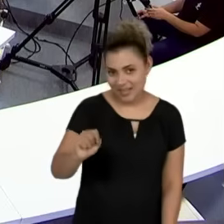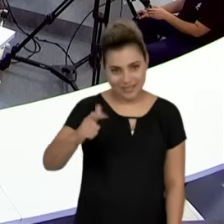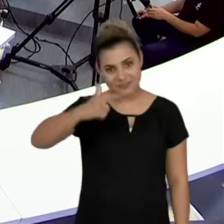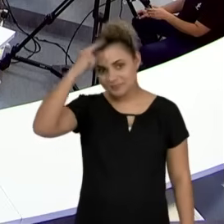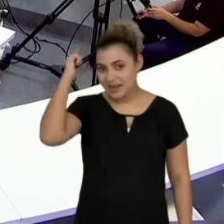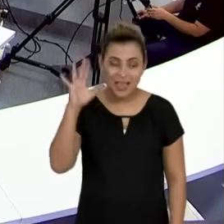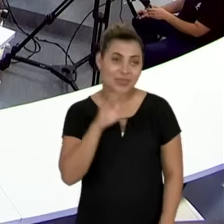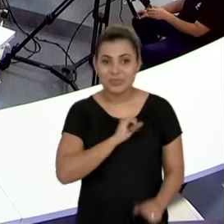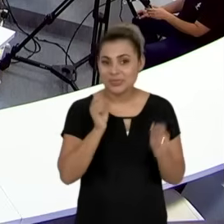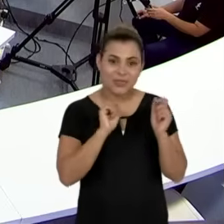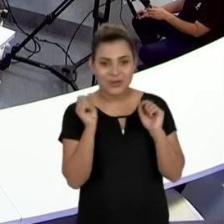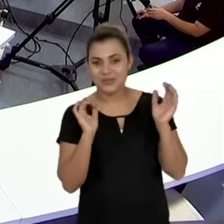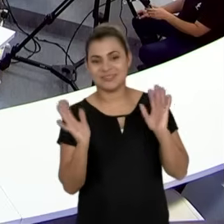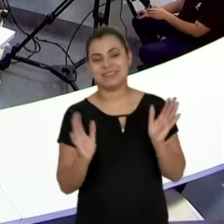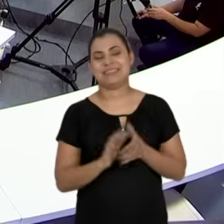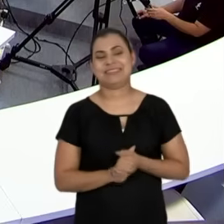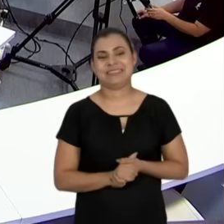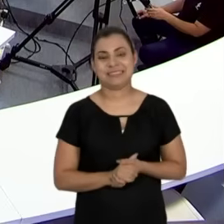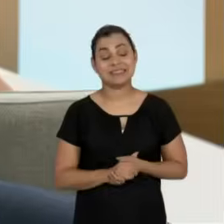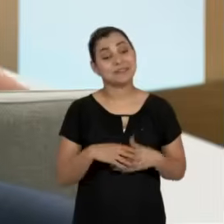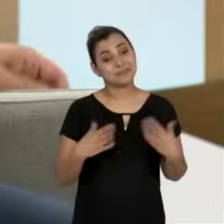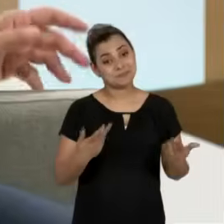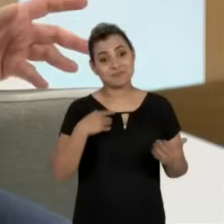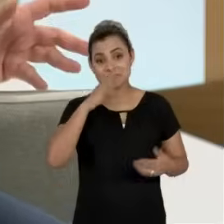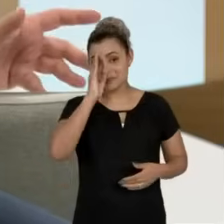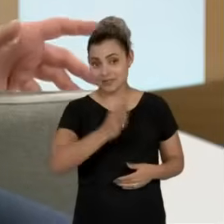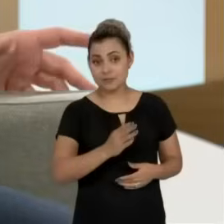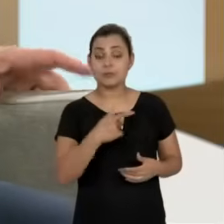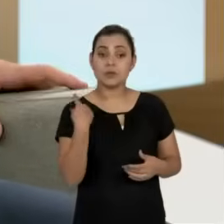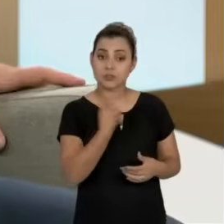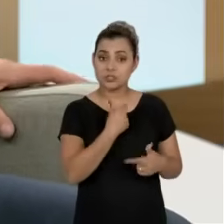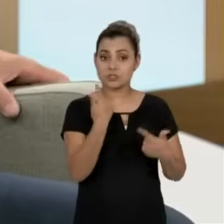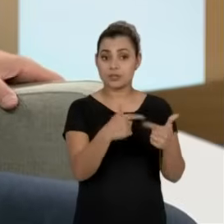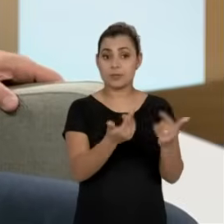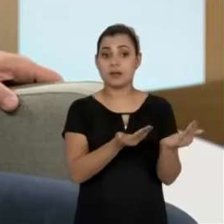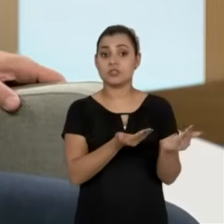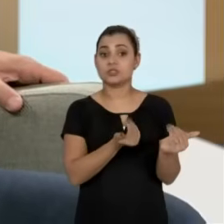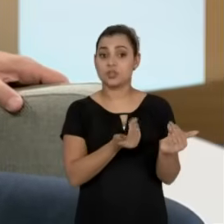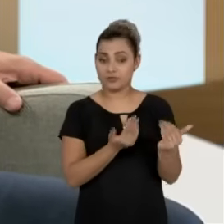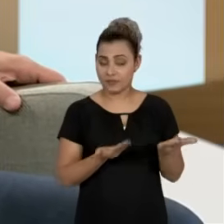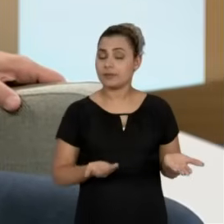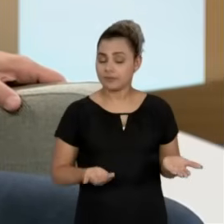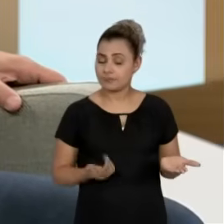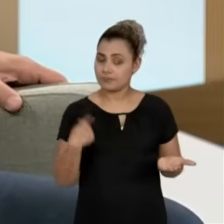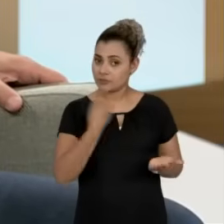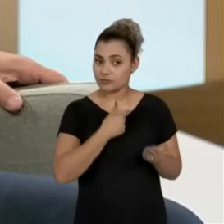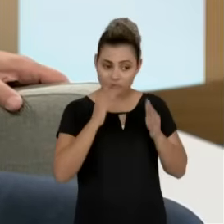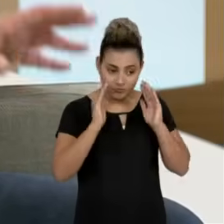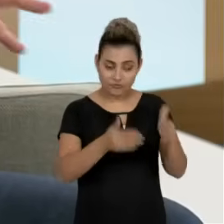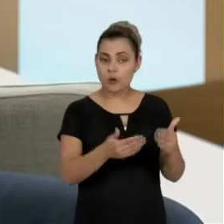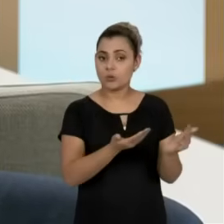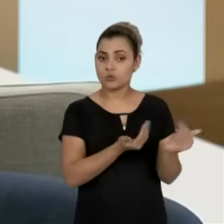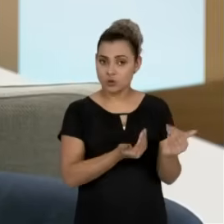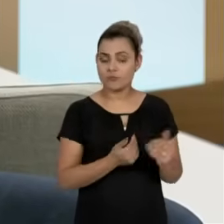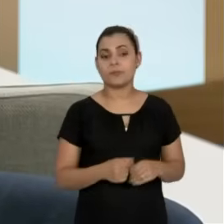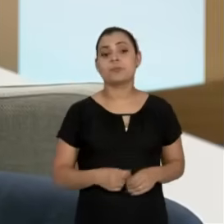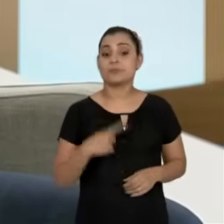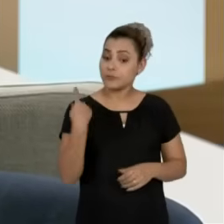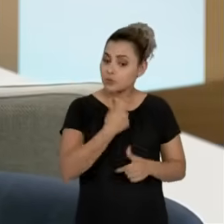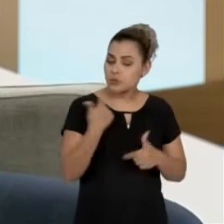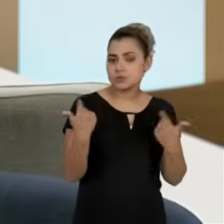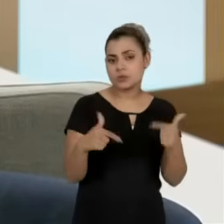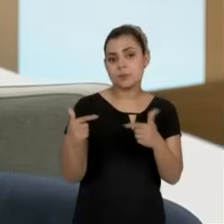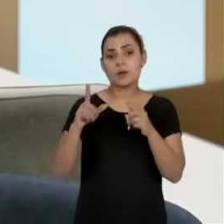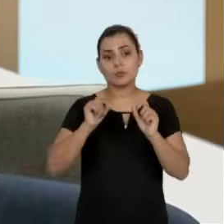semana. A gente trabalha com a juventude, né, com jovens, né? E o trabalho todo nosso, na